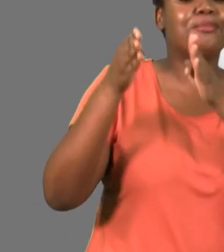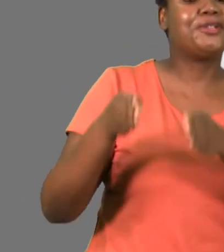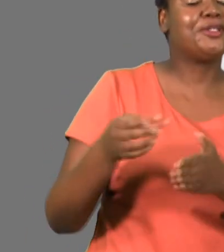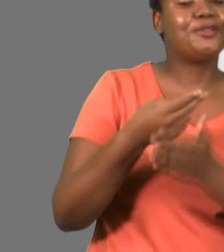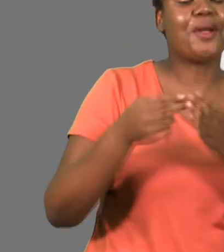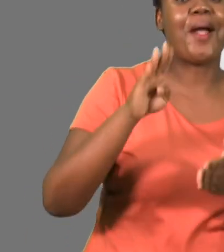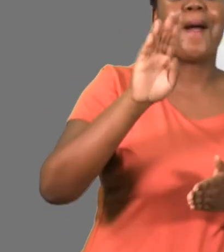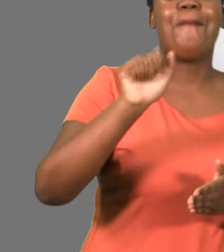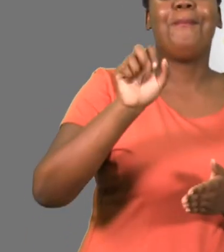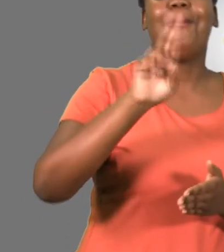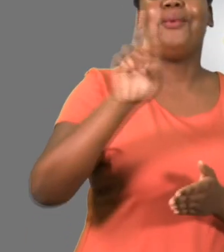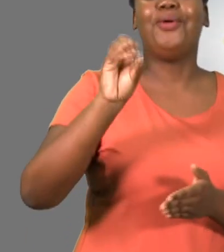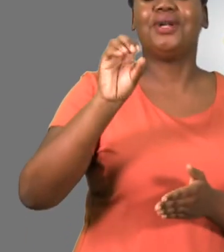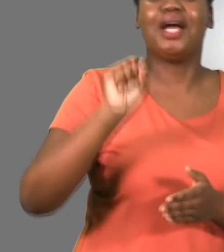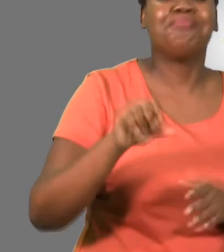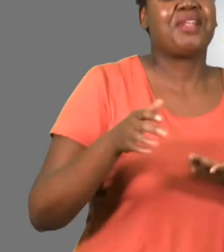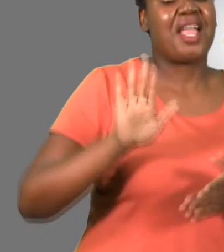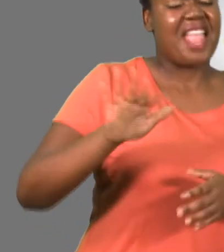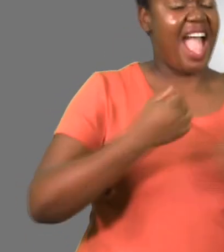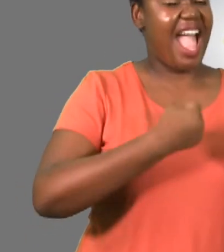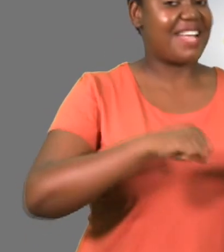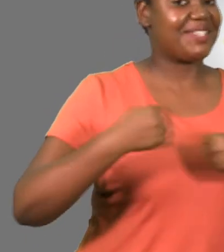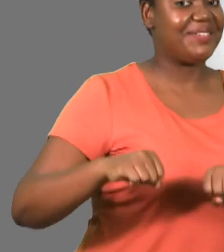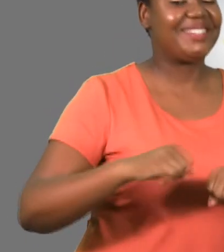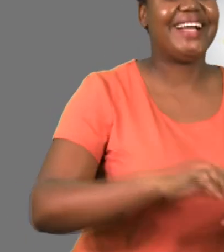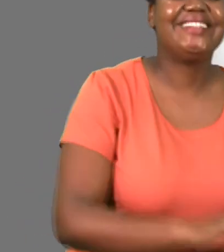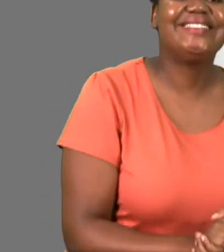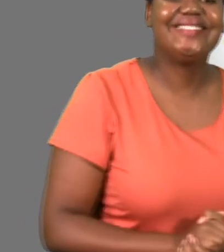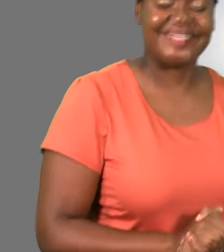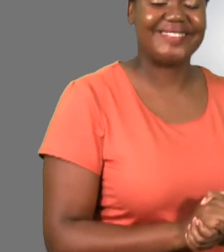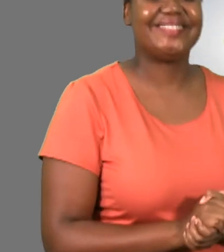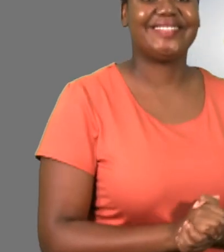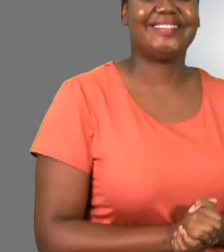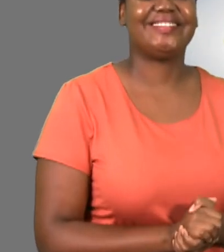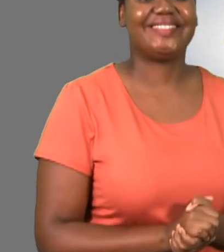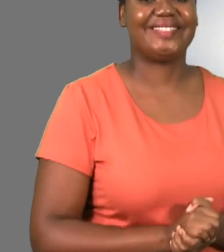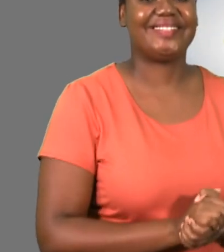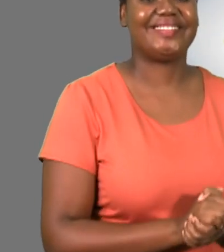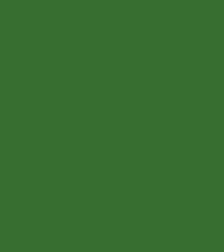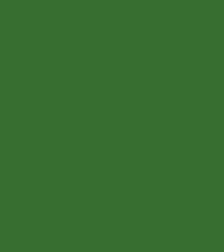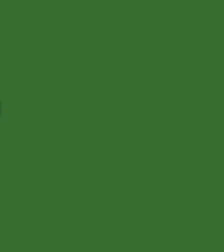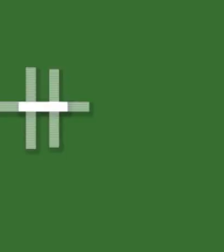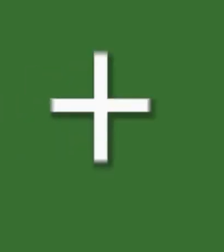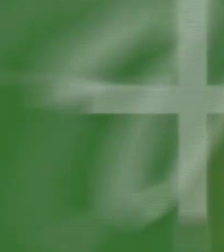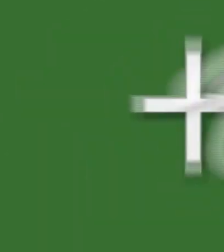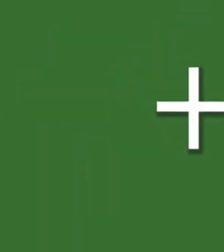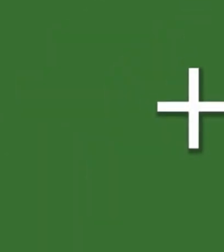acessibilidade na cidade de Maputo. A conversa é com Gabriel de Barros.